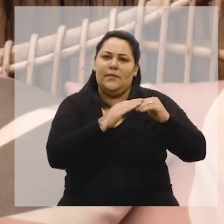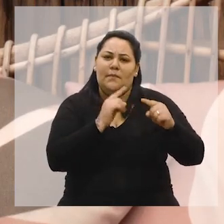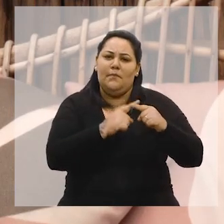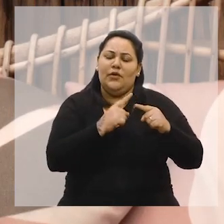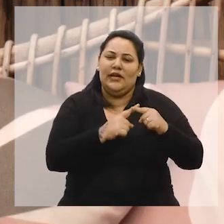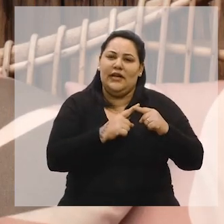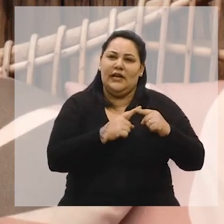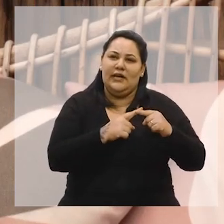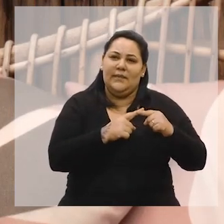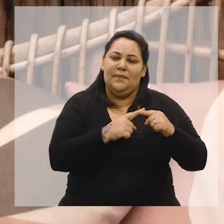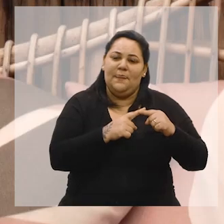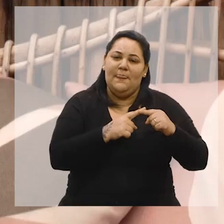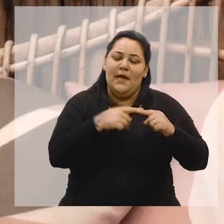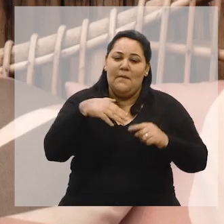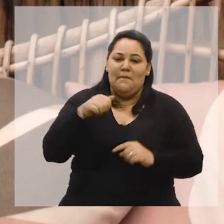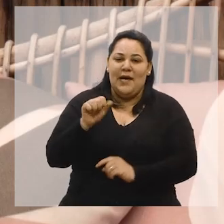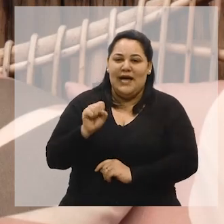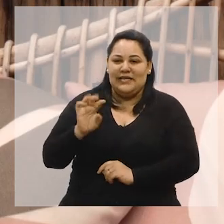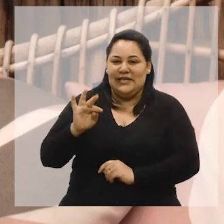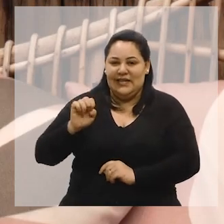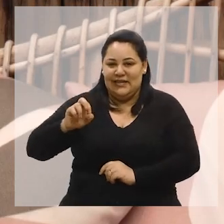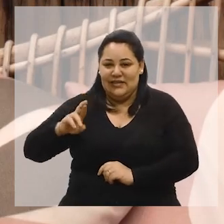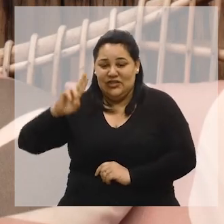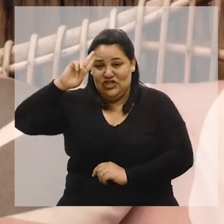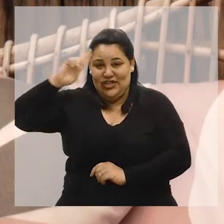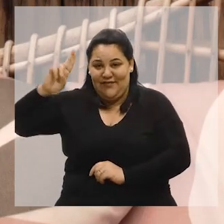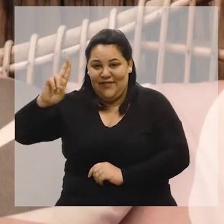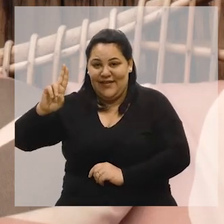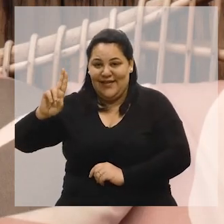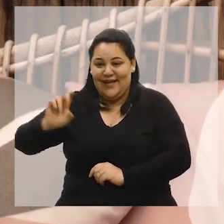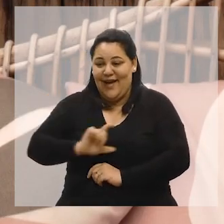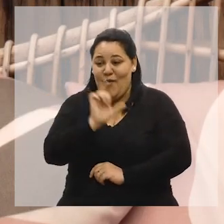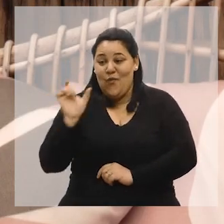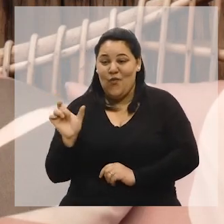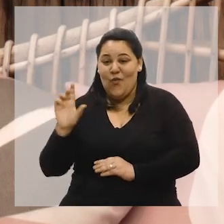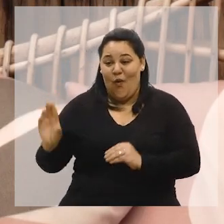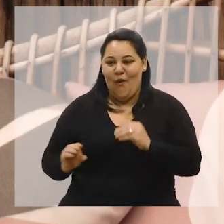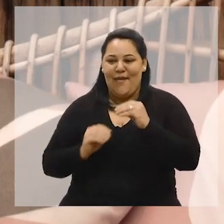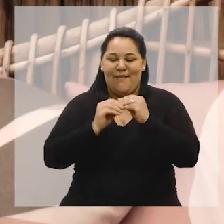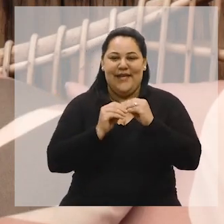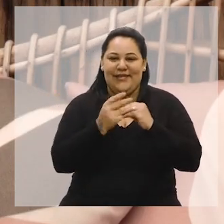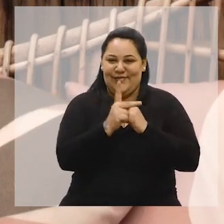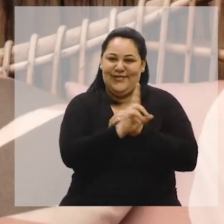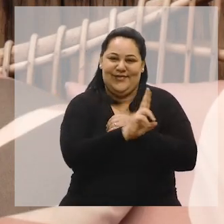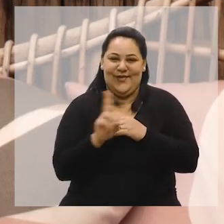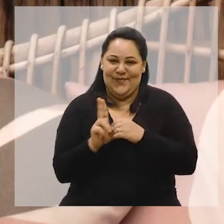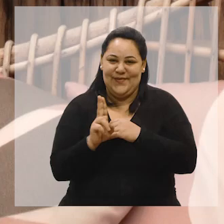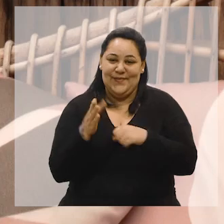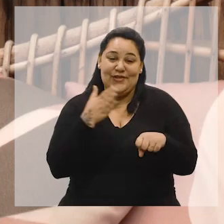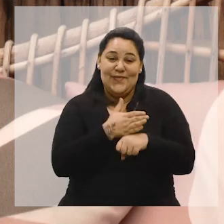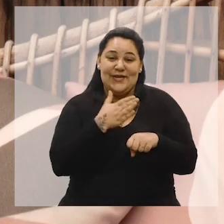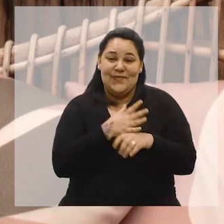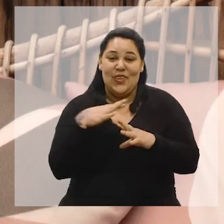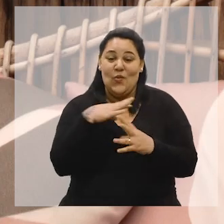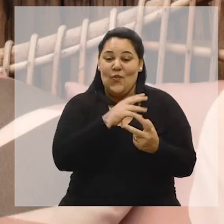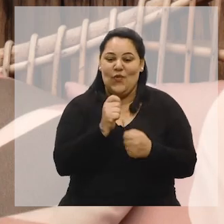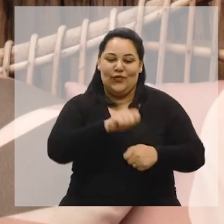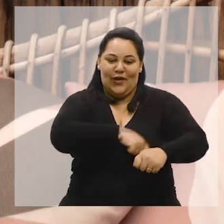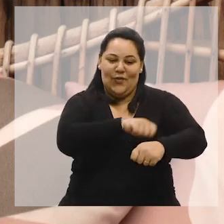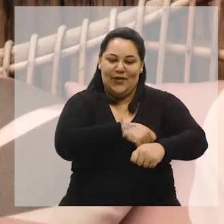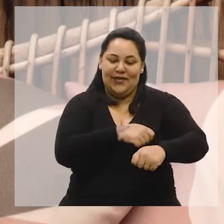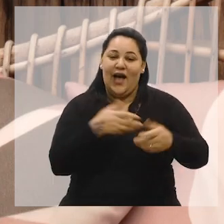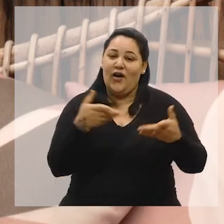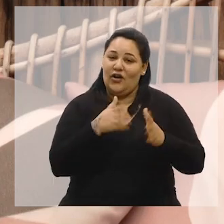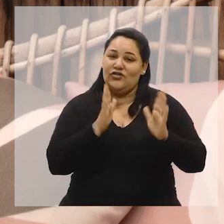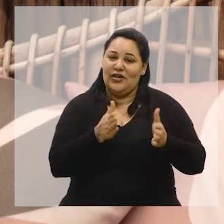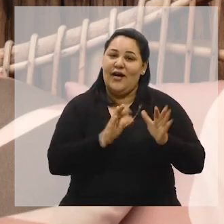um sobrenome para quem quer entrar no mundo da gastronomia, né? Agora sim, agora eu posso trabalhar, já tenho planos, já tenho projetos